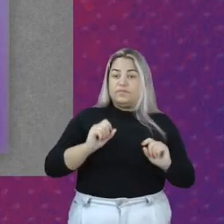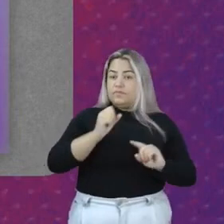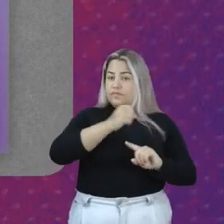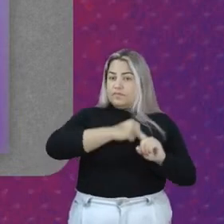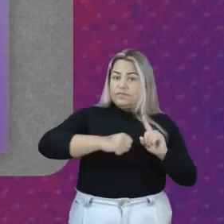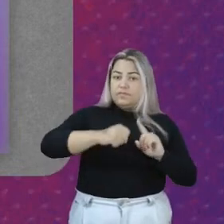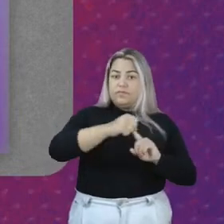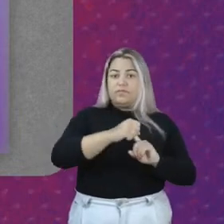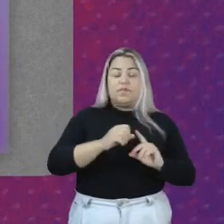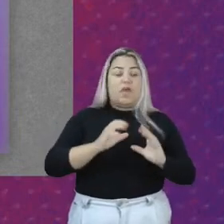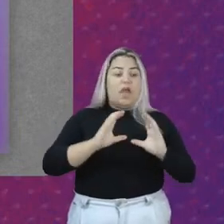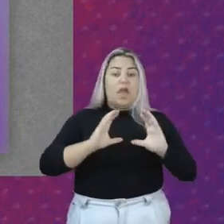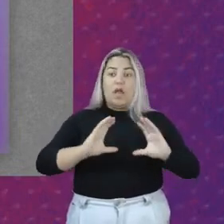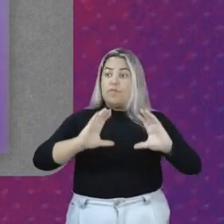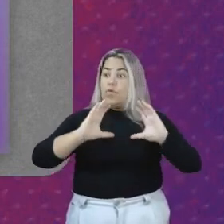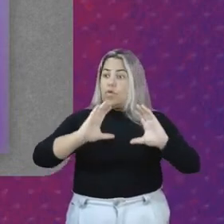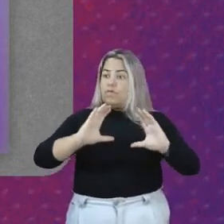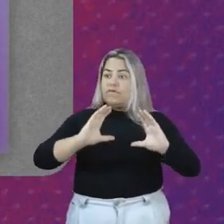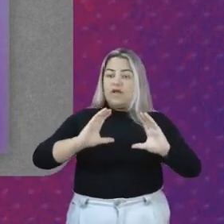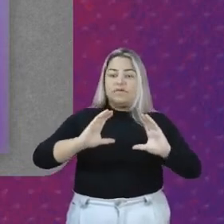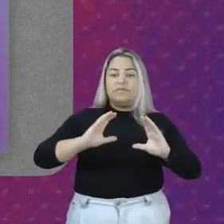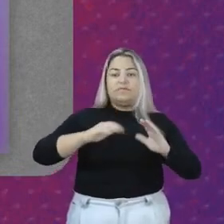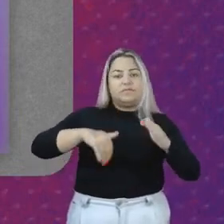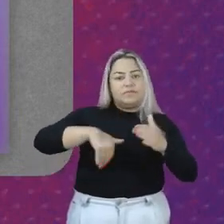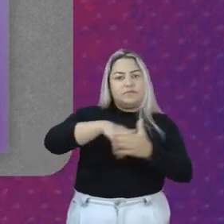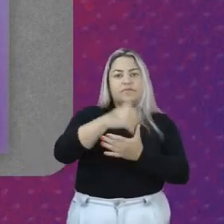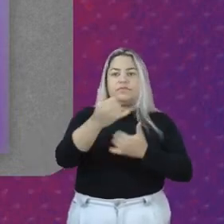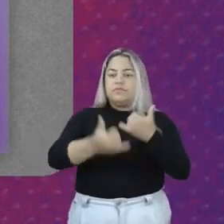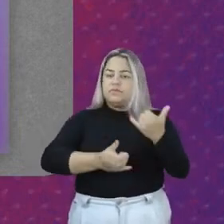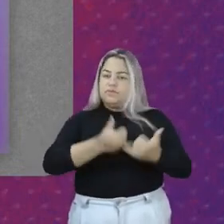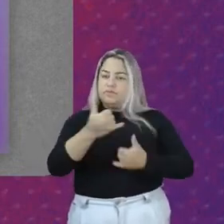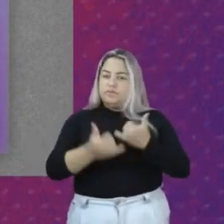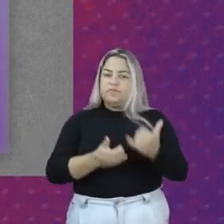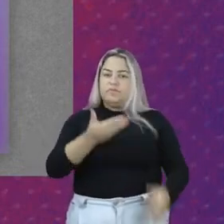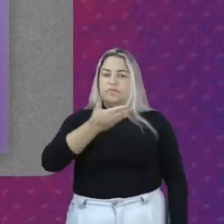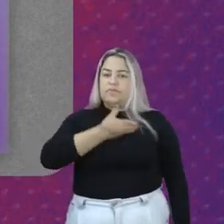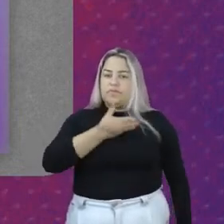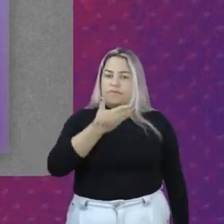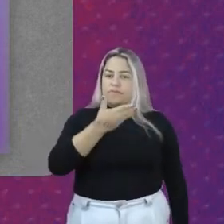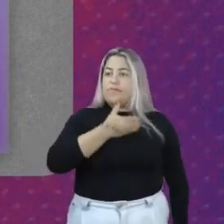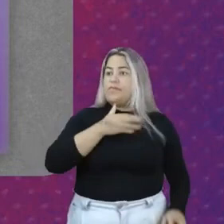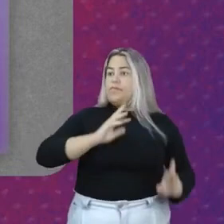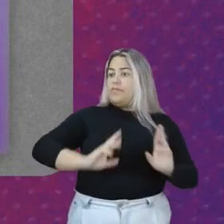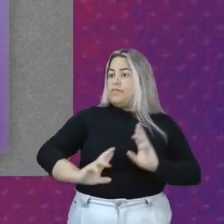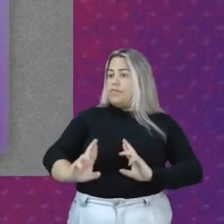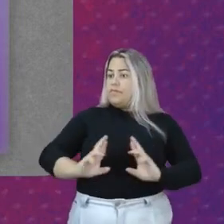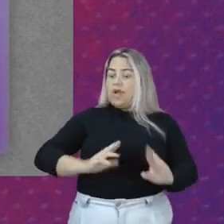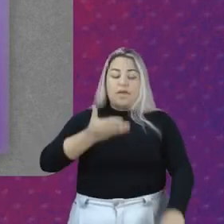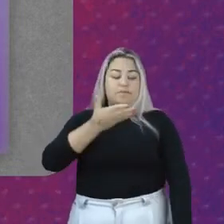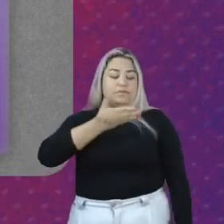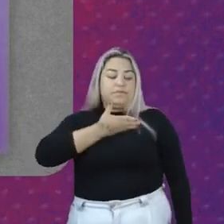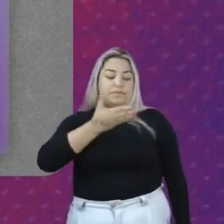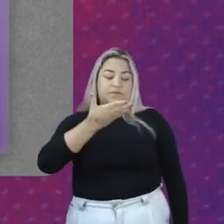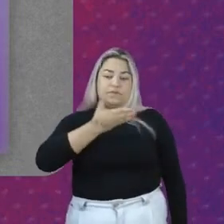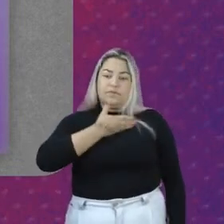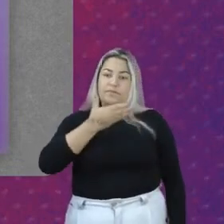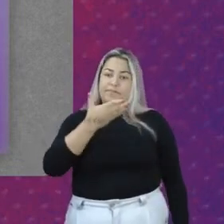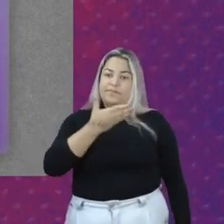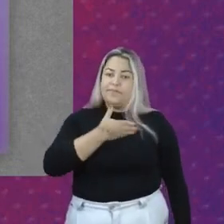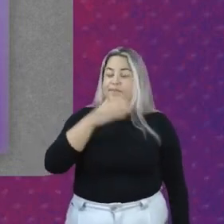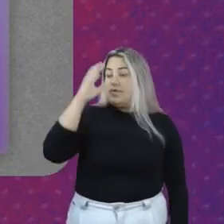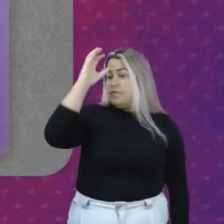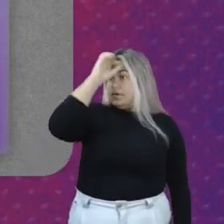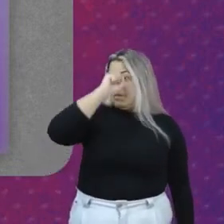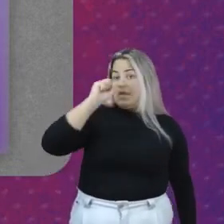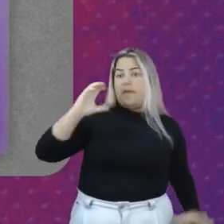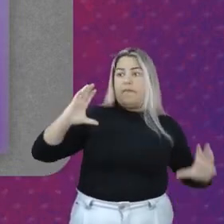a bola, ele vai jogar, vai brincar fora com os colegas, ter relações, né? Amizades, vai aprender a